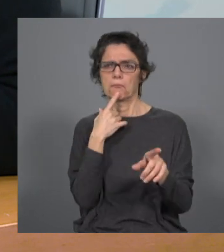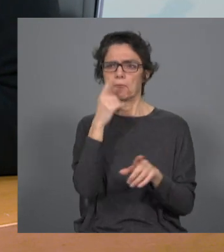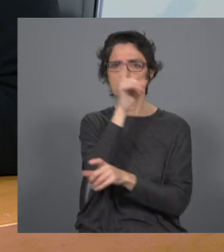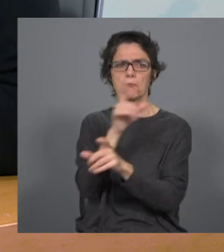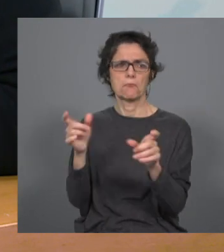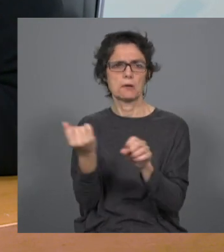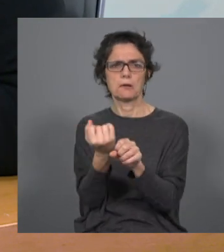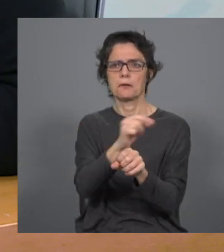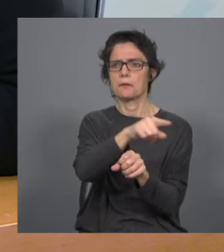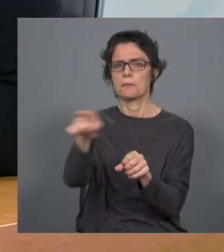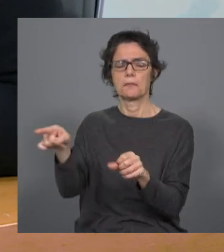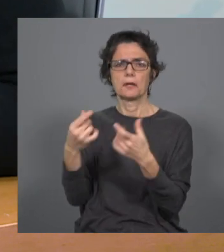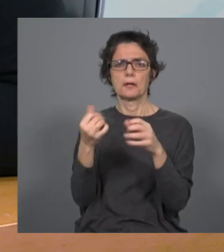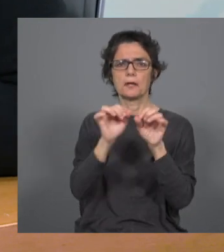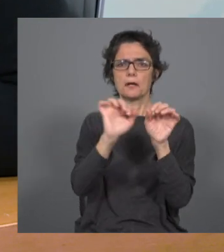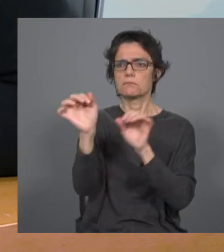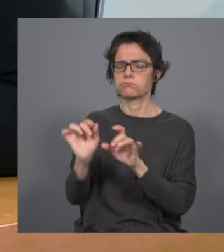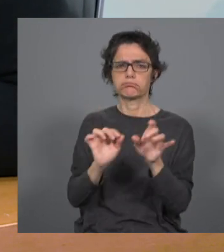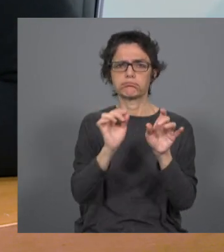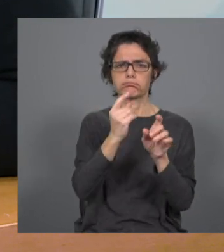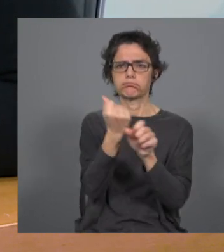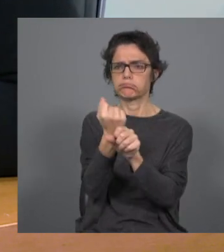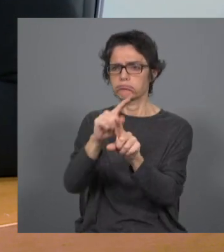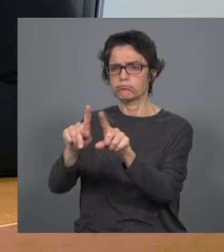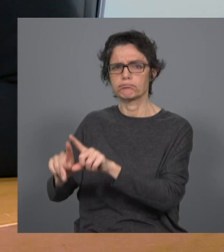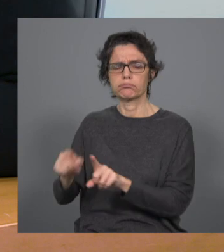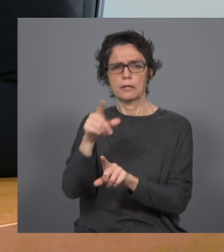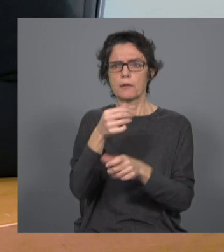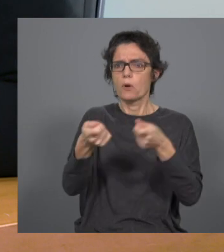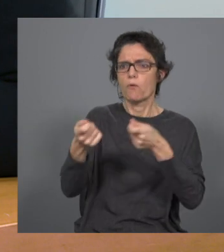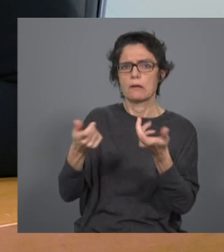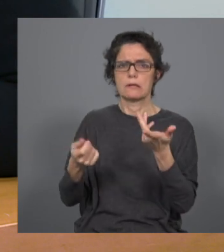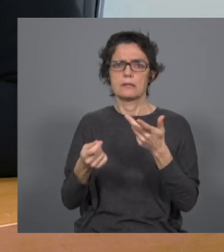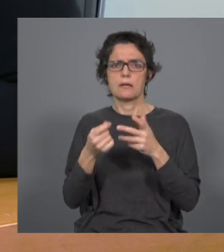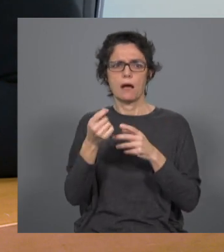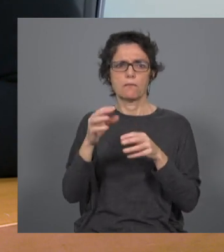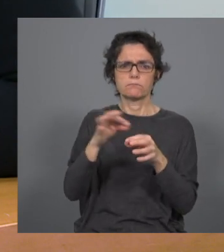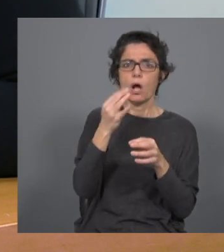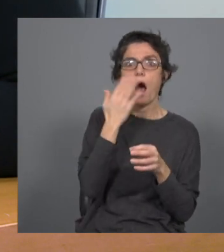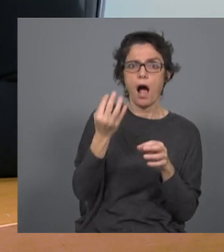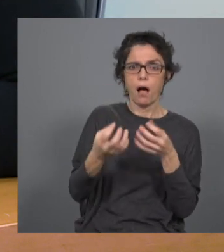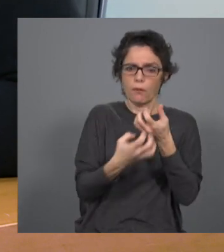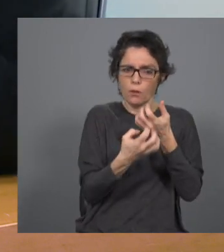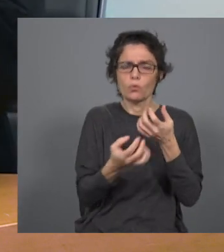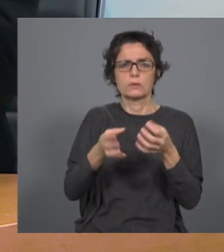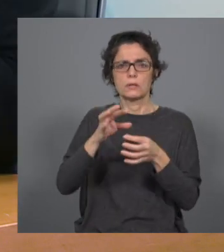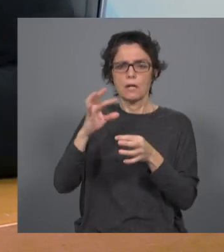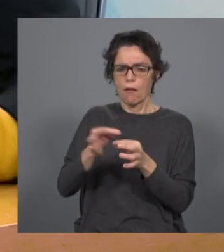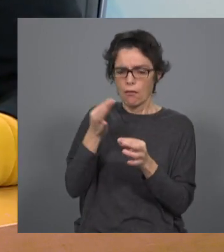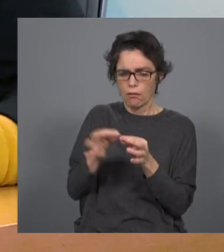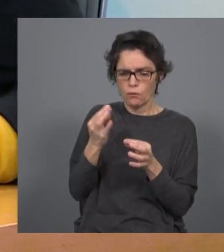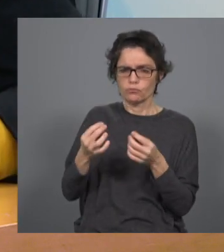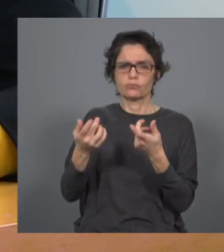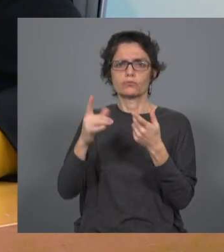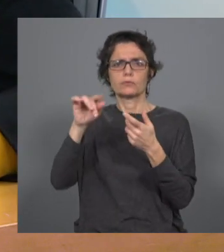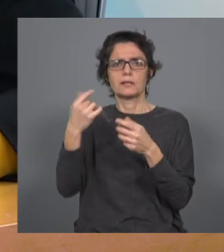na altura, havia uma dinâmica muito grande de festas, de aulas de costura, de aulas de culinária. A gente preparava